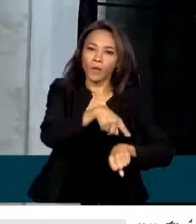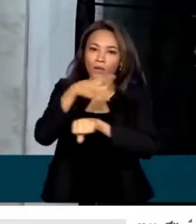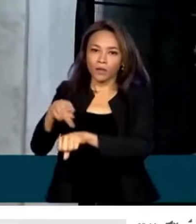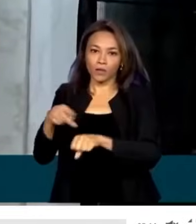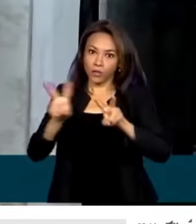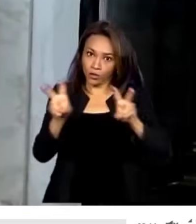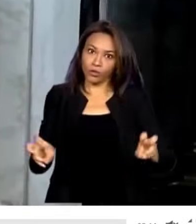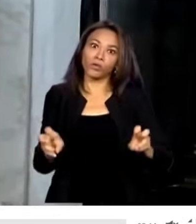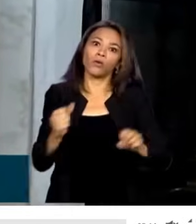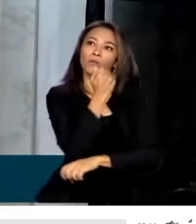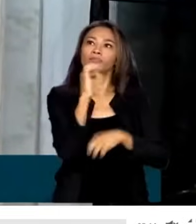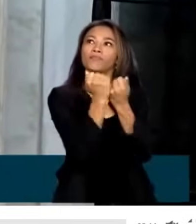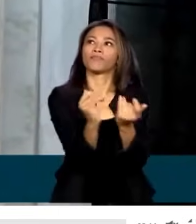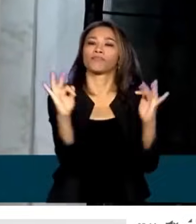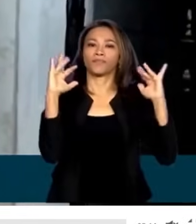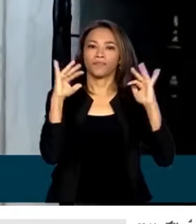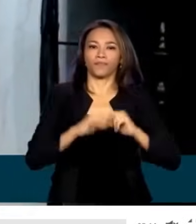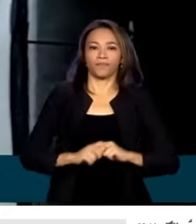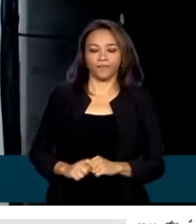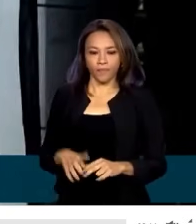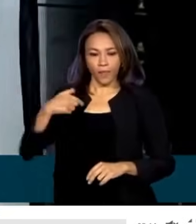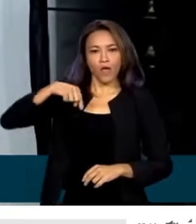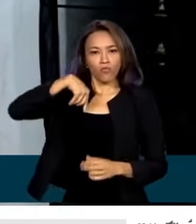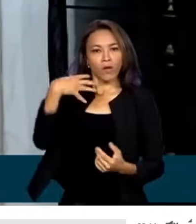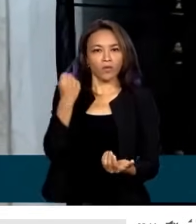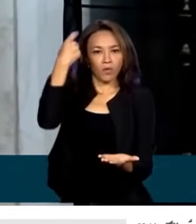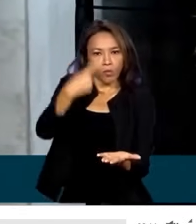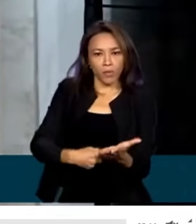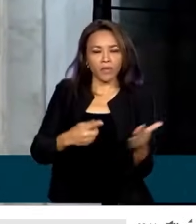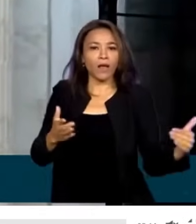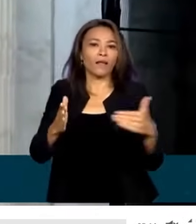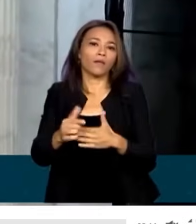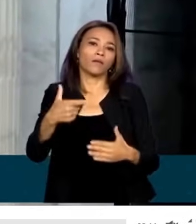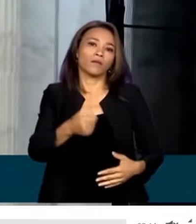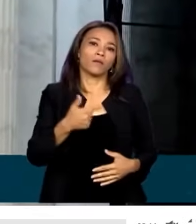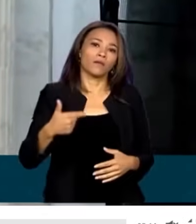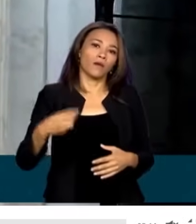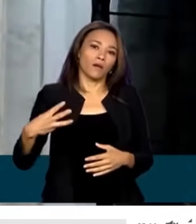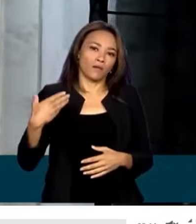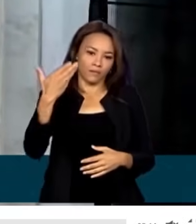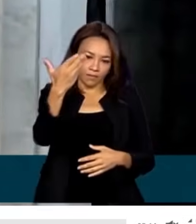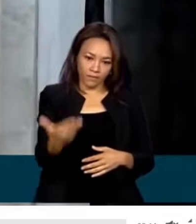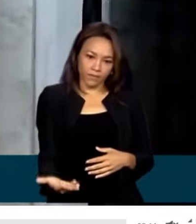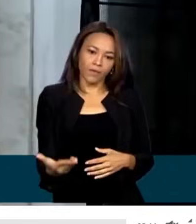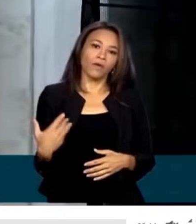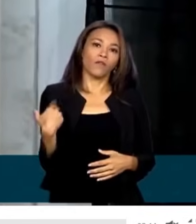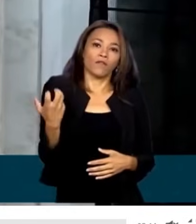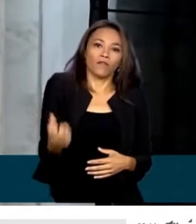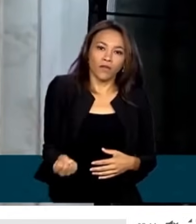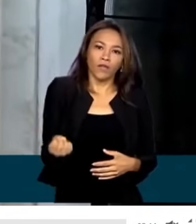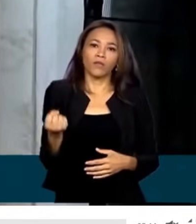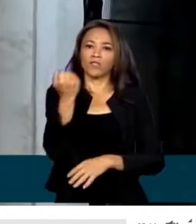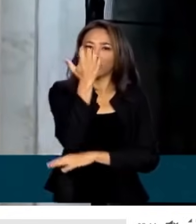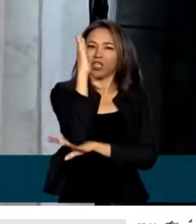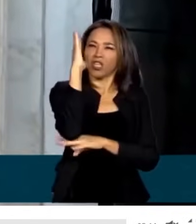16 horas e uma reunião surpreendente com resultado surpreendente